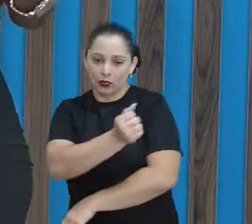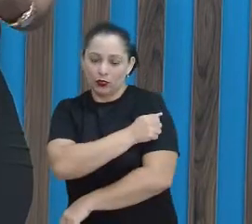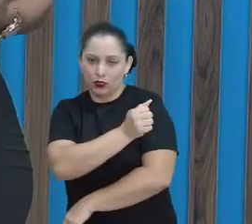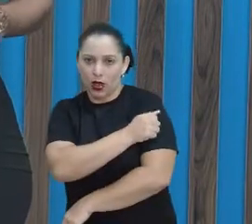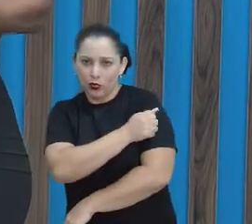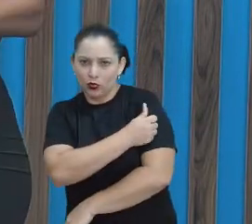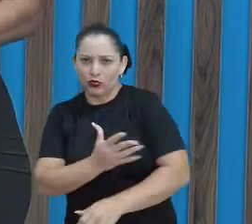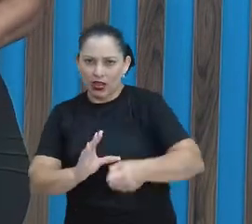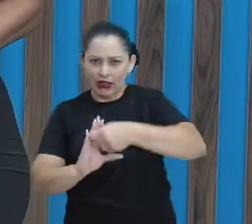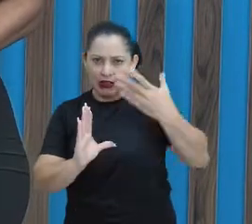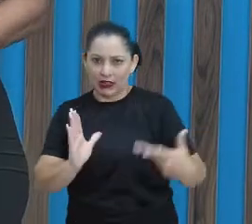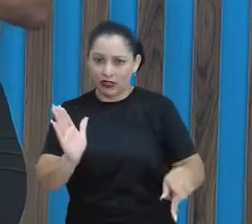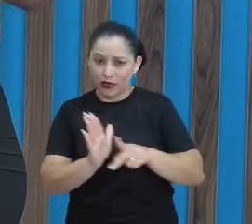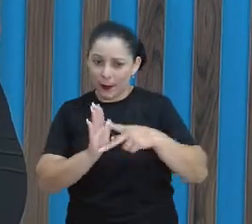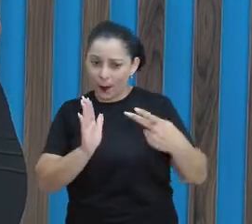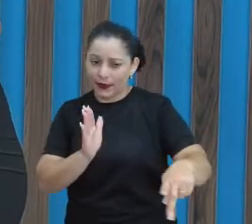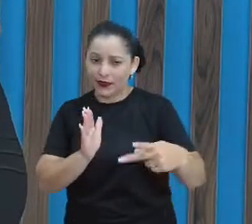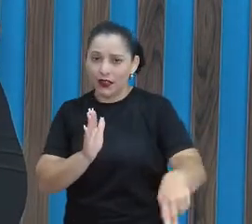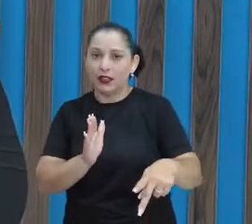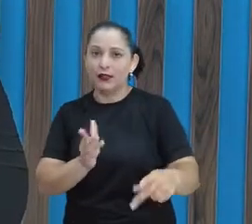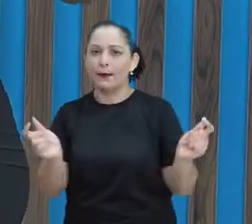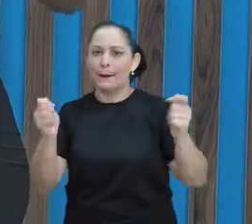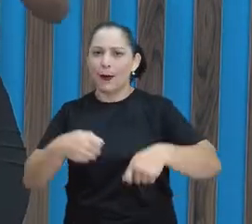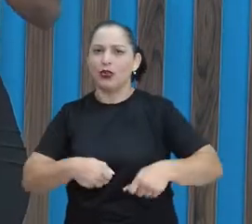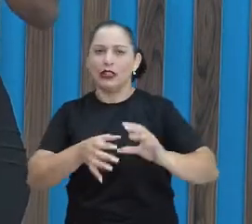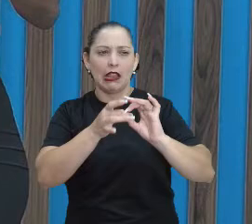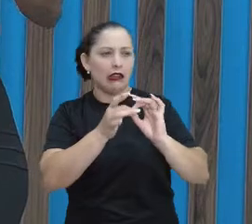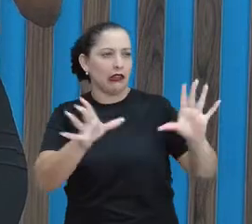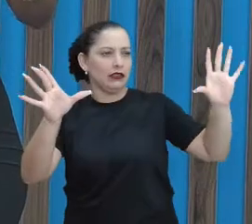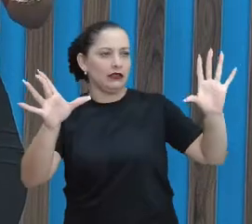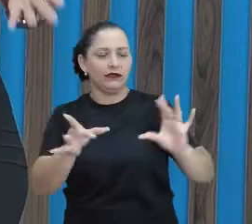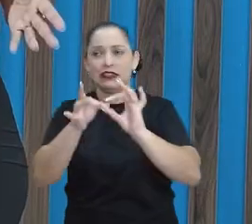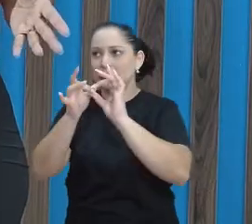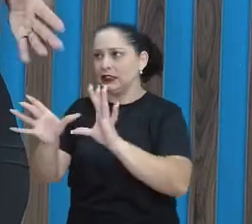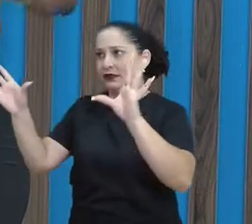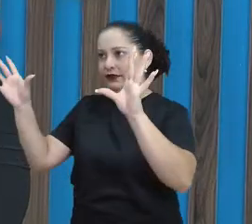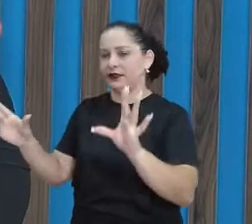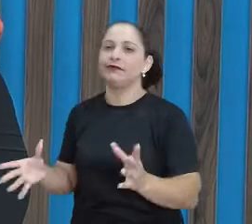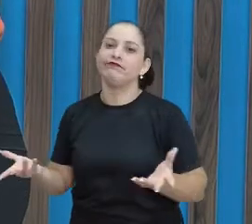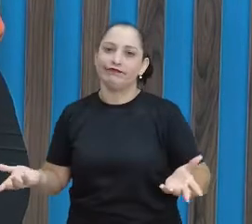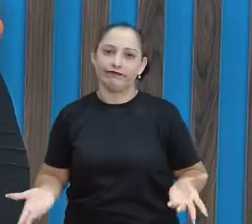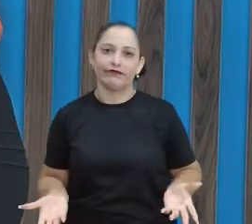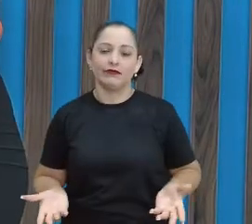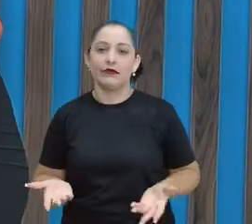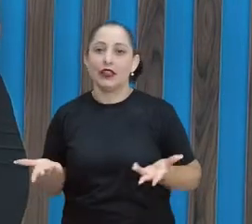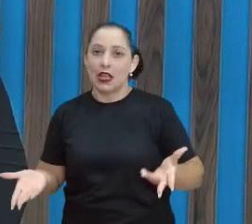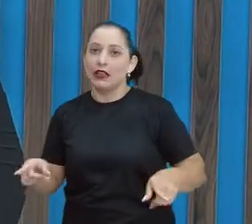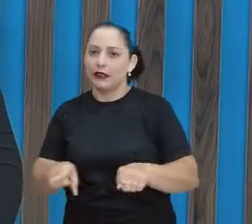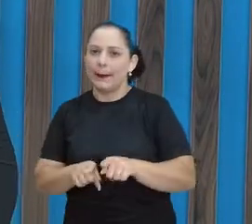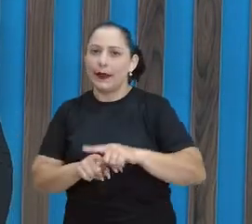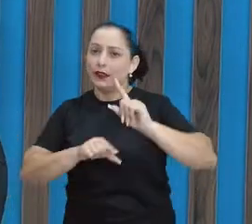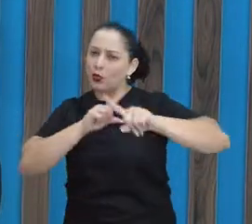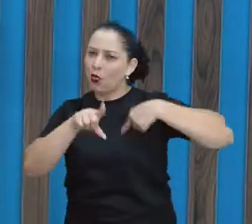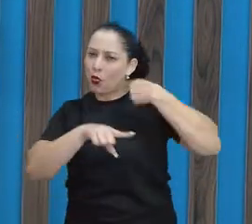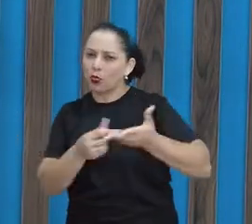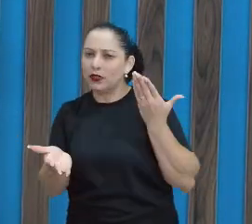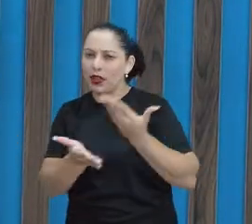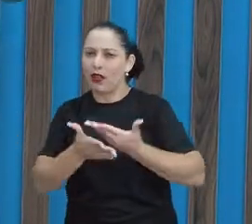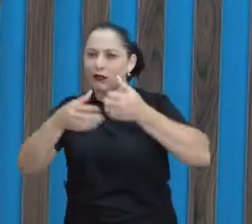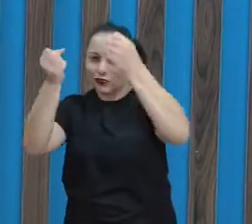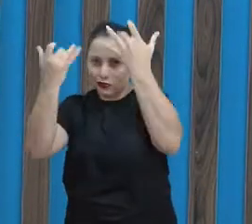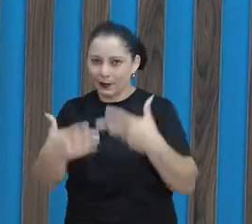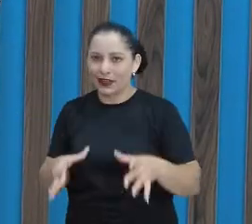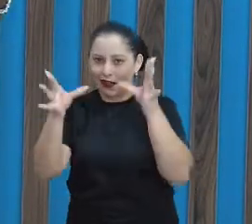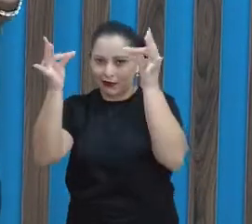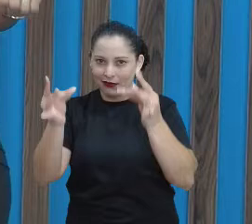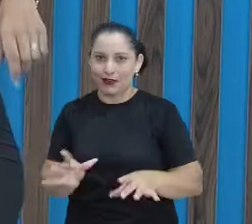da característica desse estudante, poder deixar esses materiais expostos o tempo todo. E aí é um momento para uma outra conversa que a gente vai